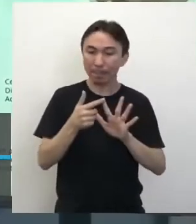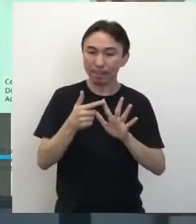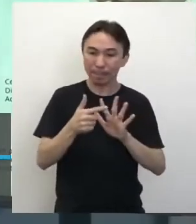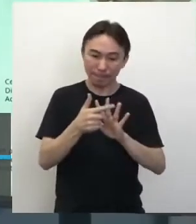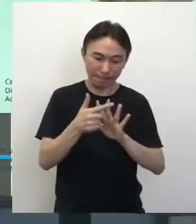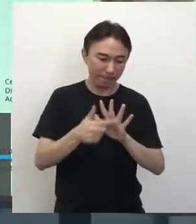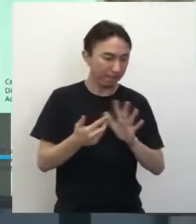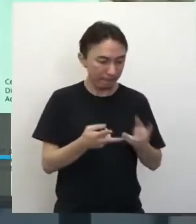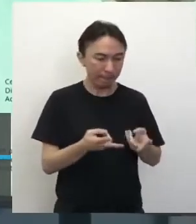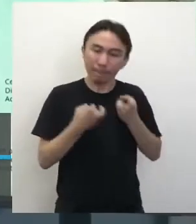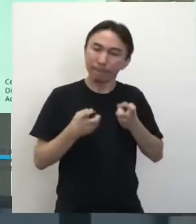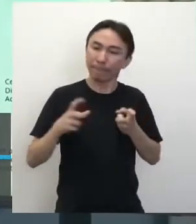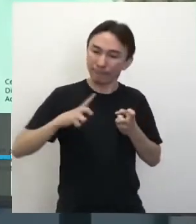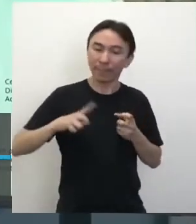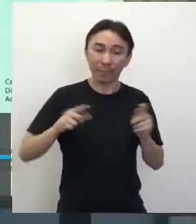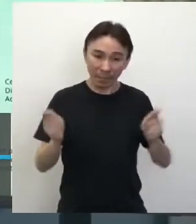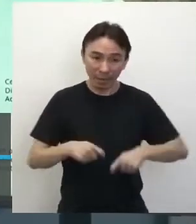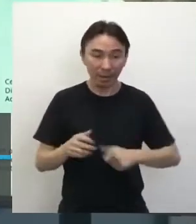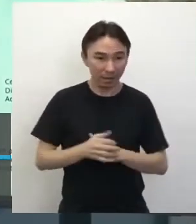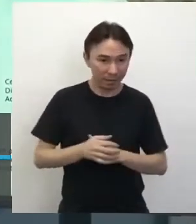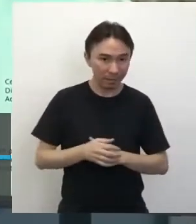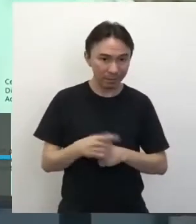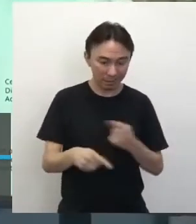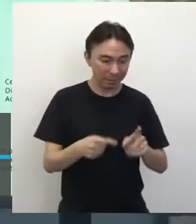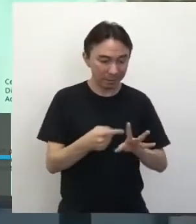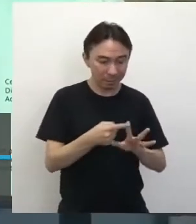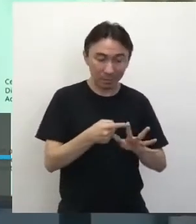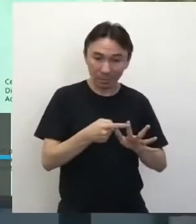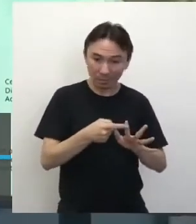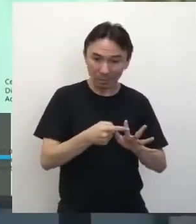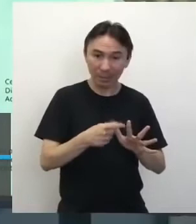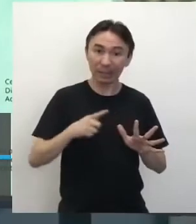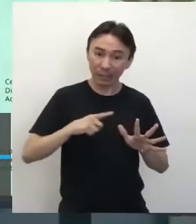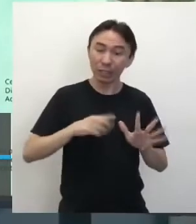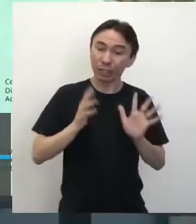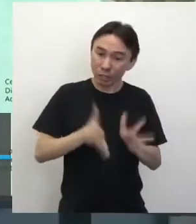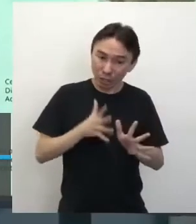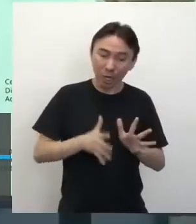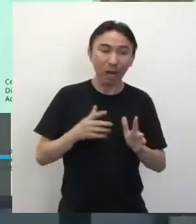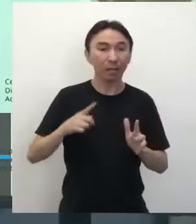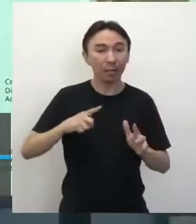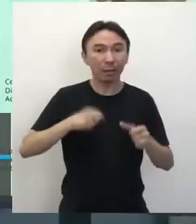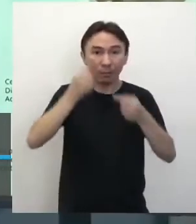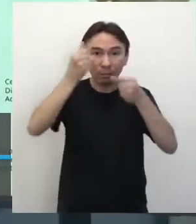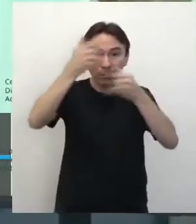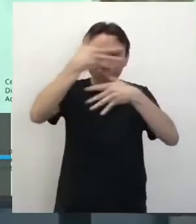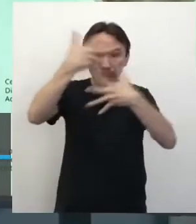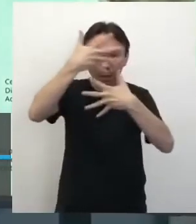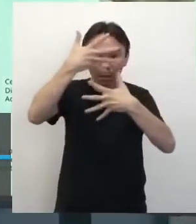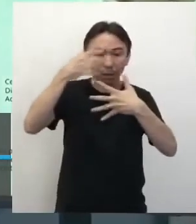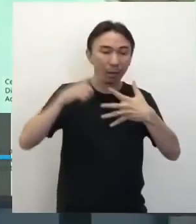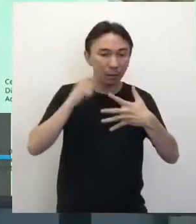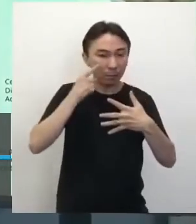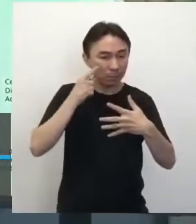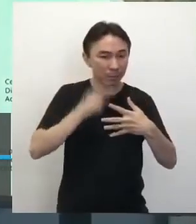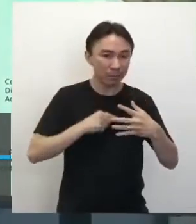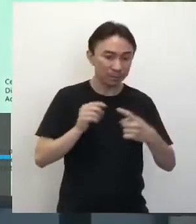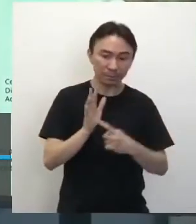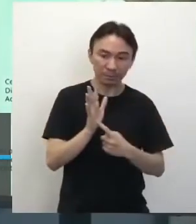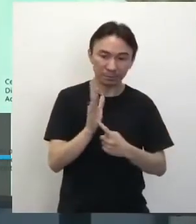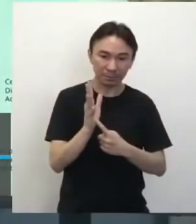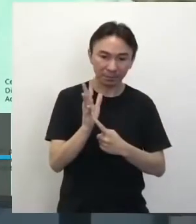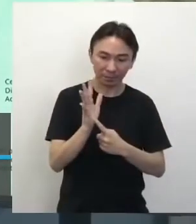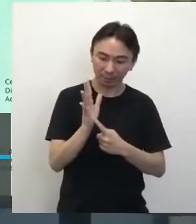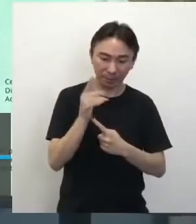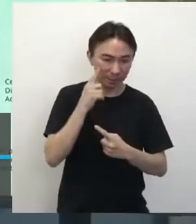E depois desse sensor, eu já vou ter um neurônio, que vai levar essa informação até a minha coluna espinal, que vai chegar até